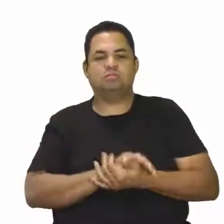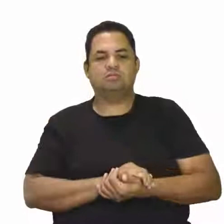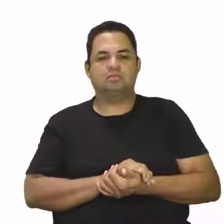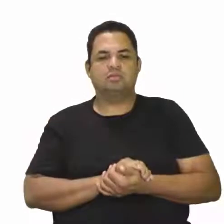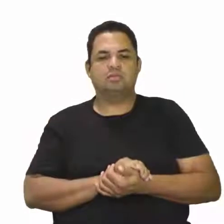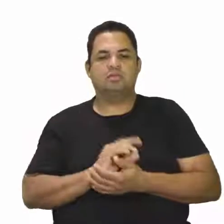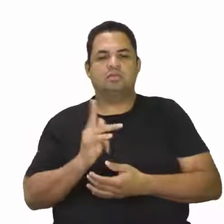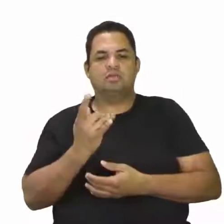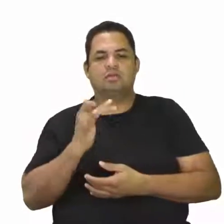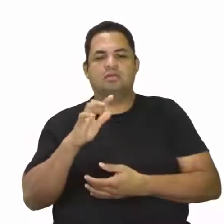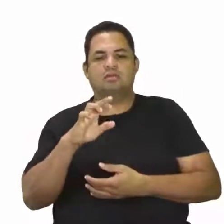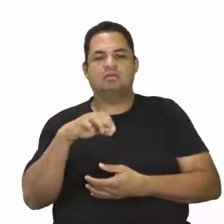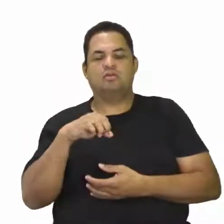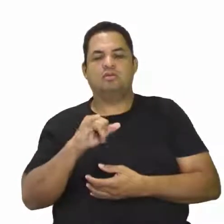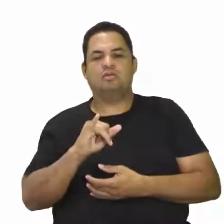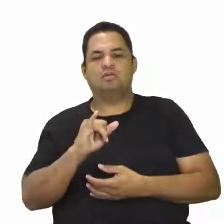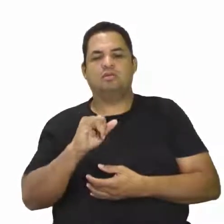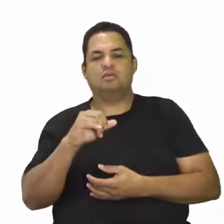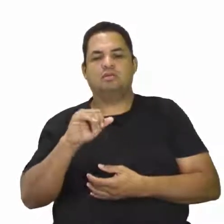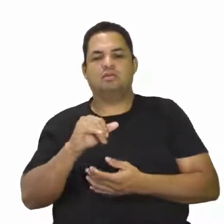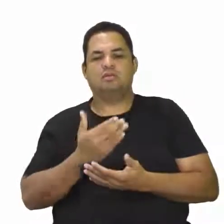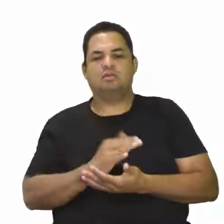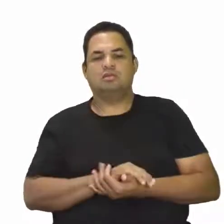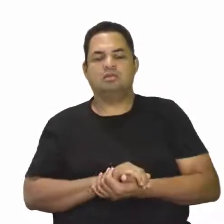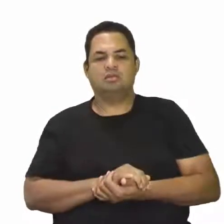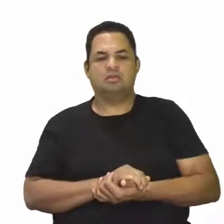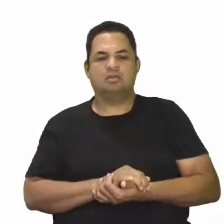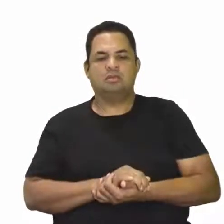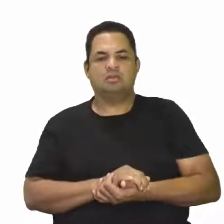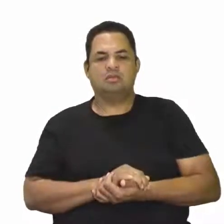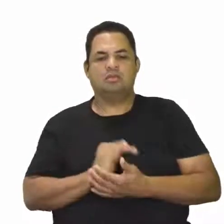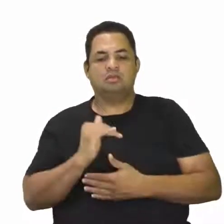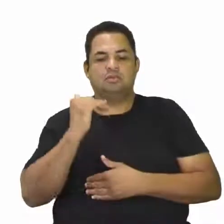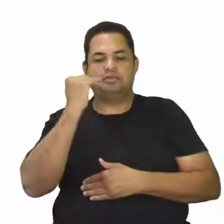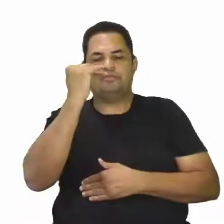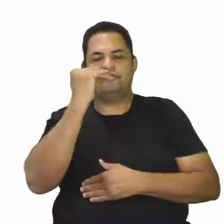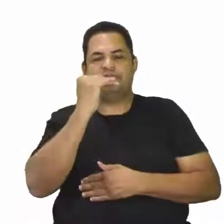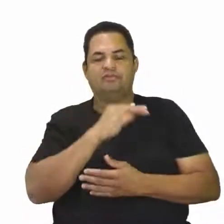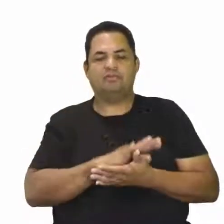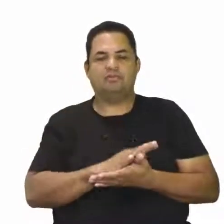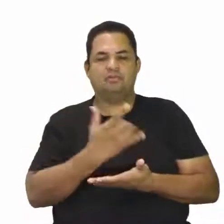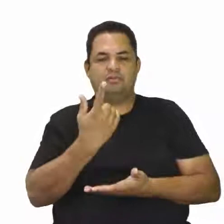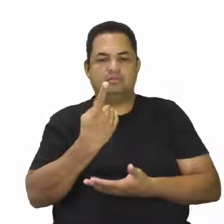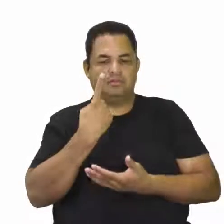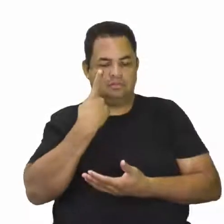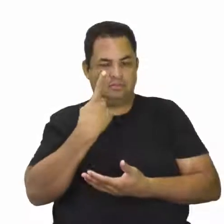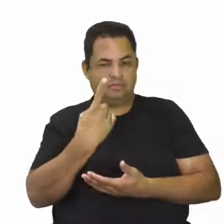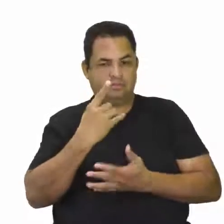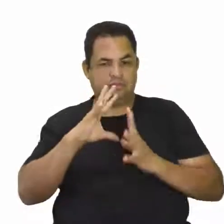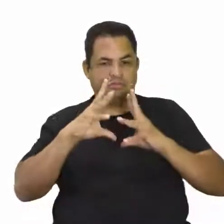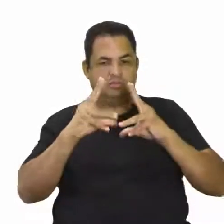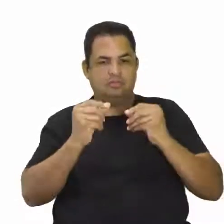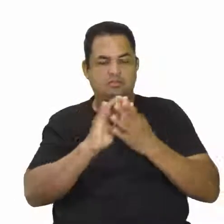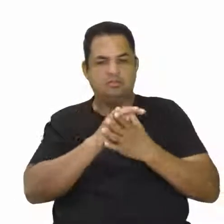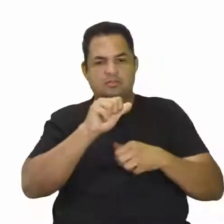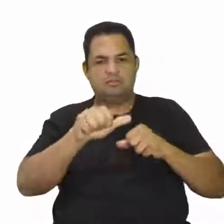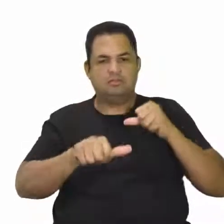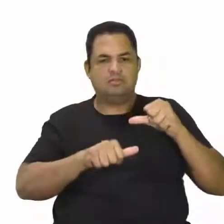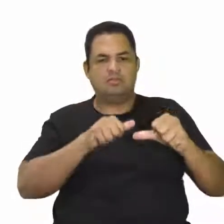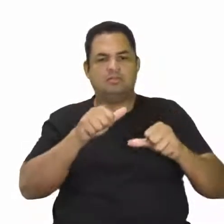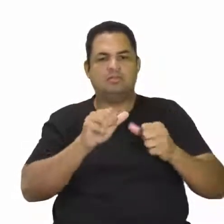herói, herói, nível. nível. Então você pode observar todas as